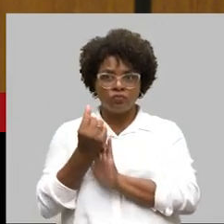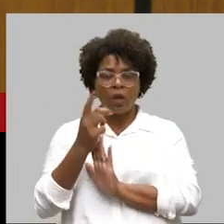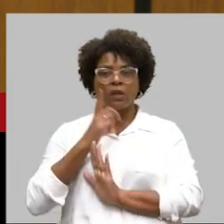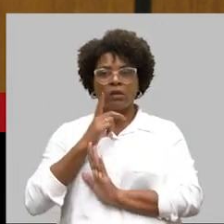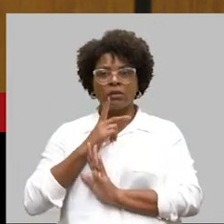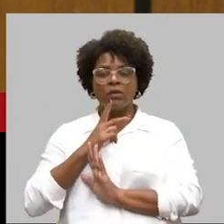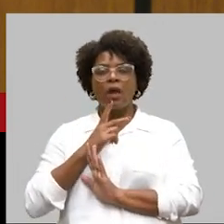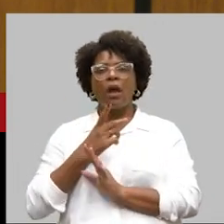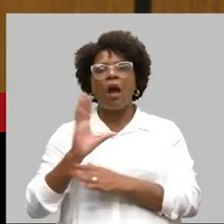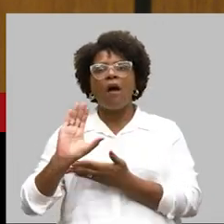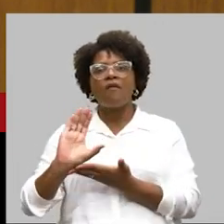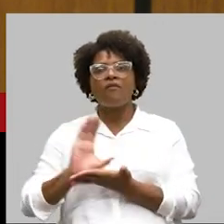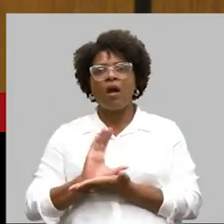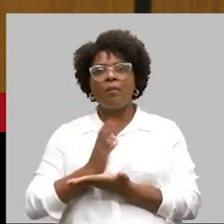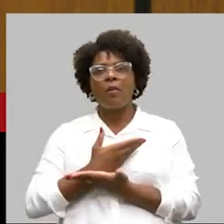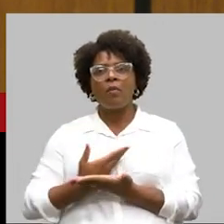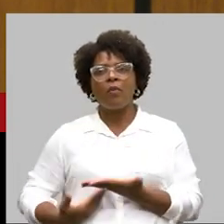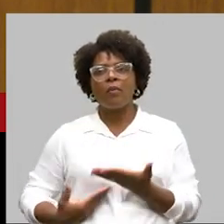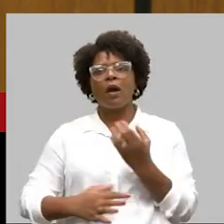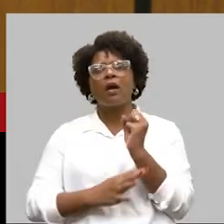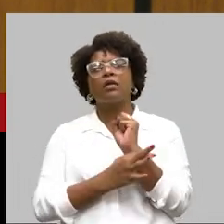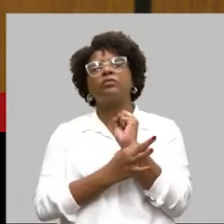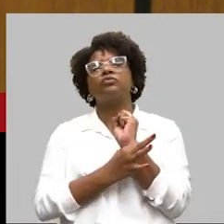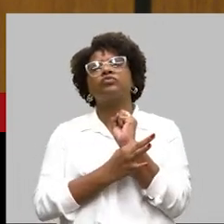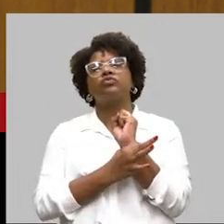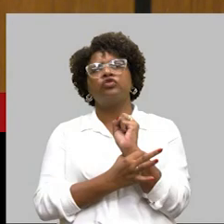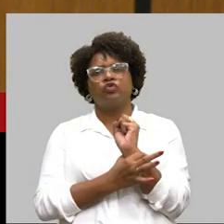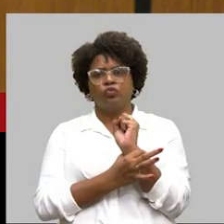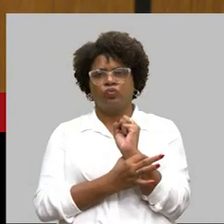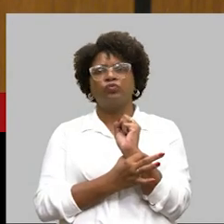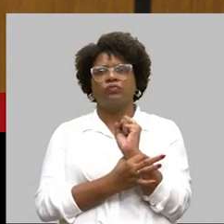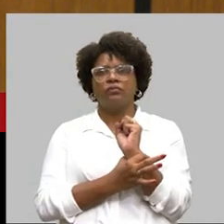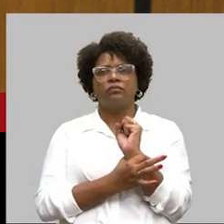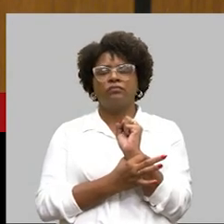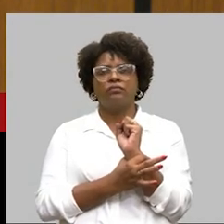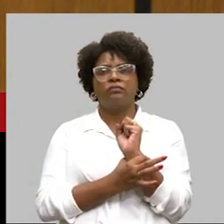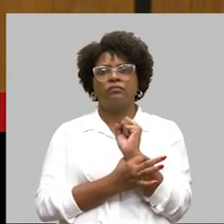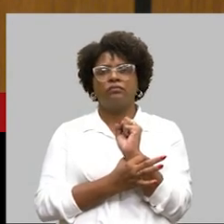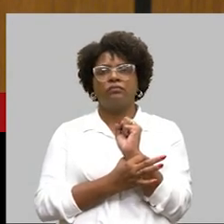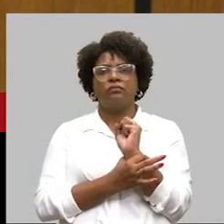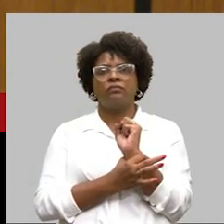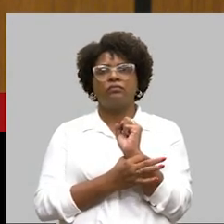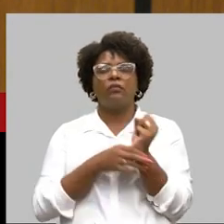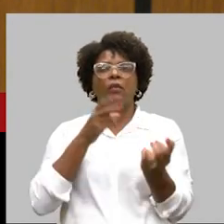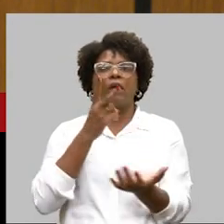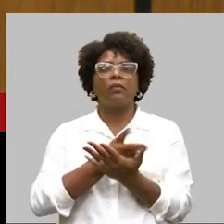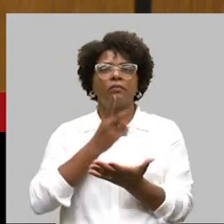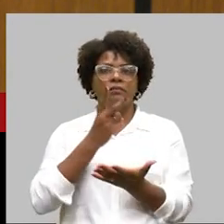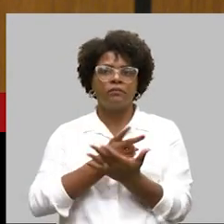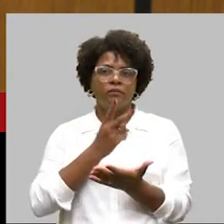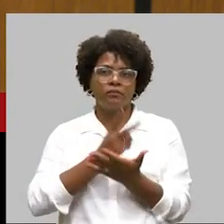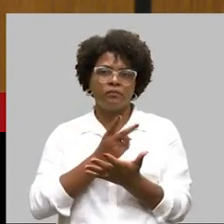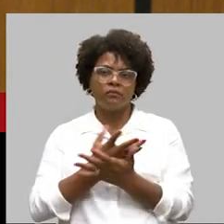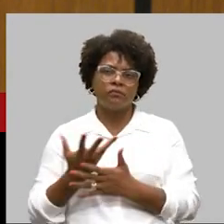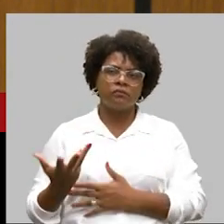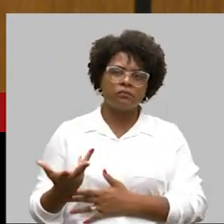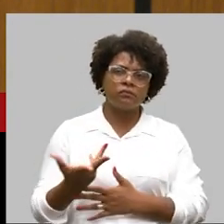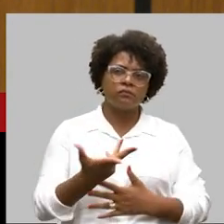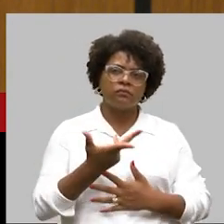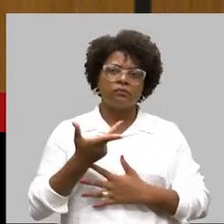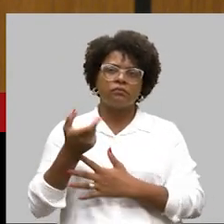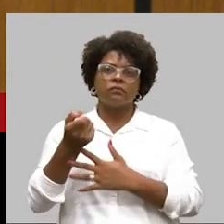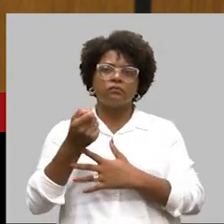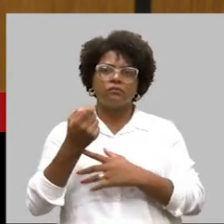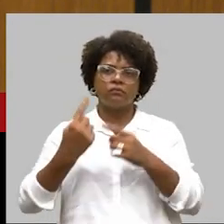para garantir de forma eficiente a continuidade e o aperfeiçoamento dessa política